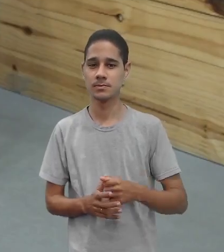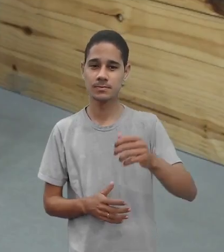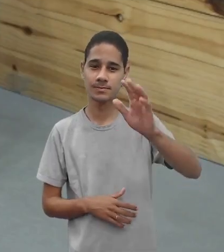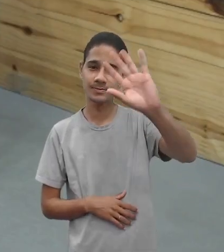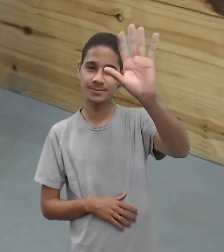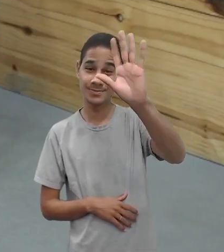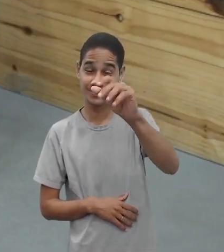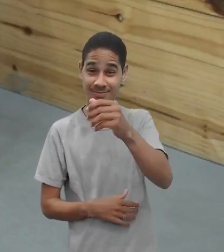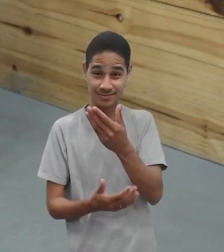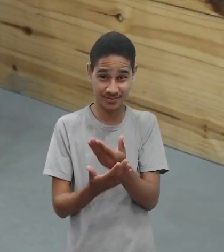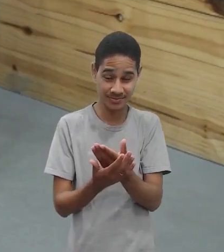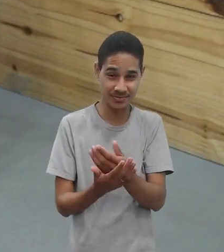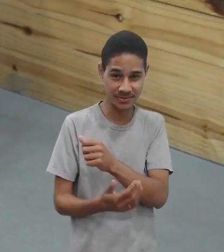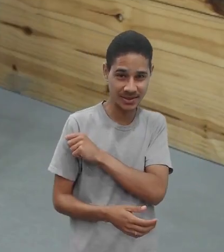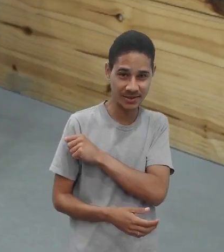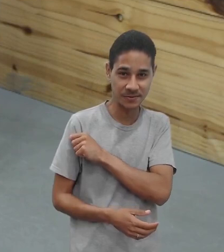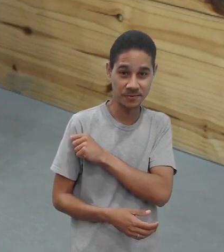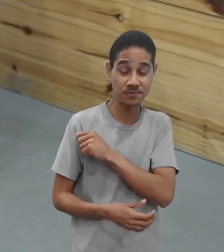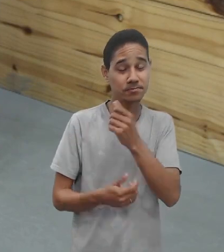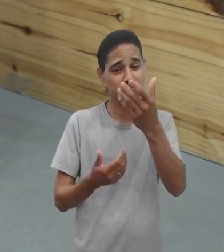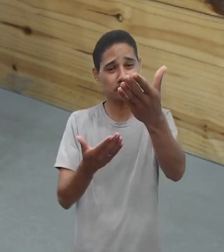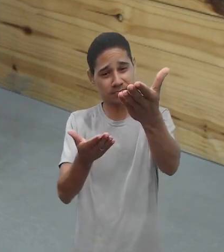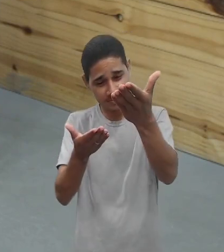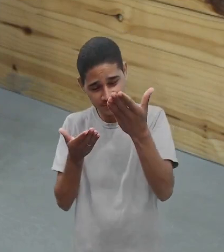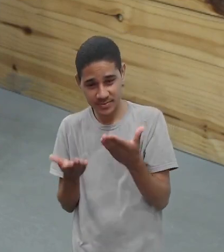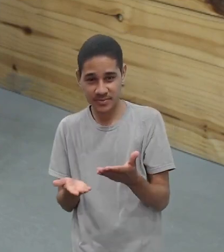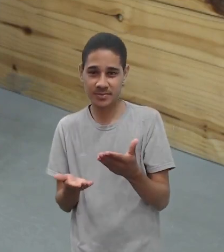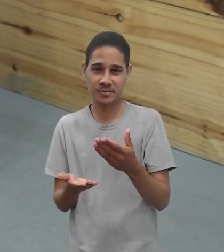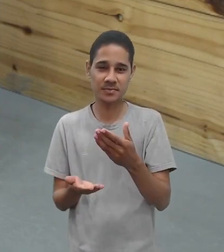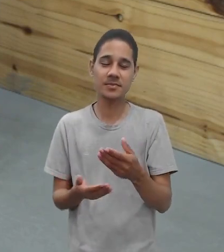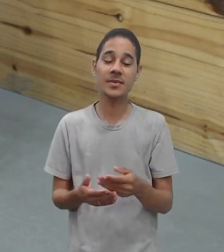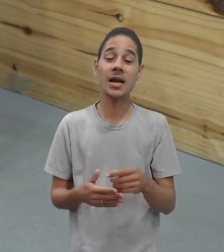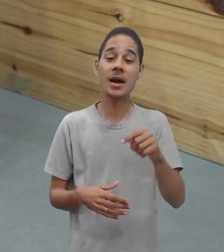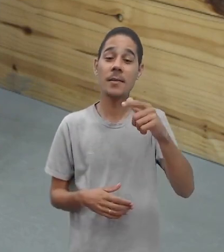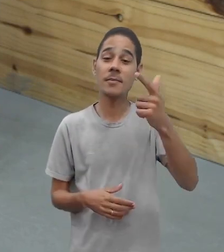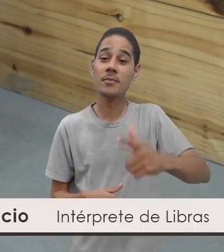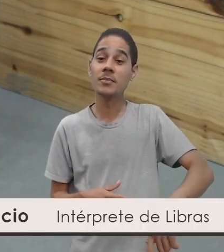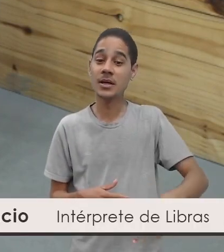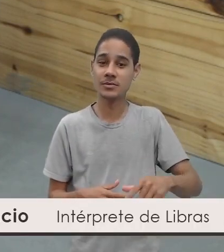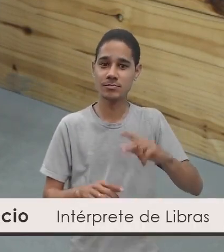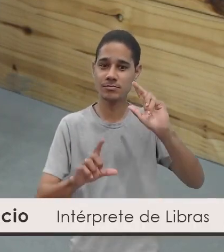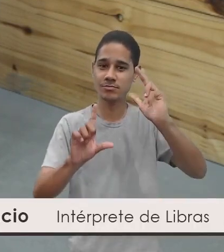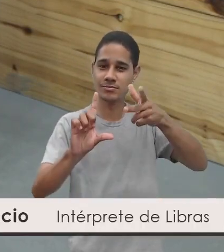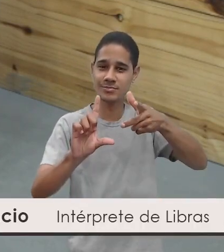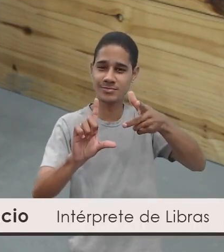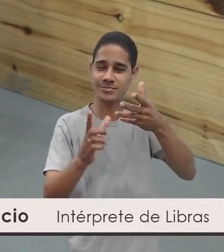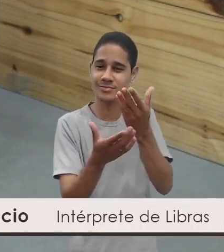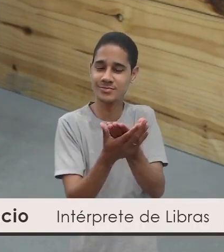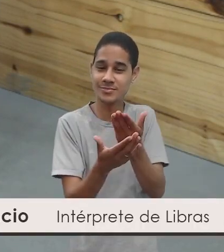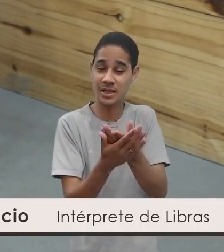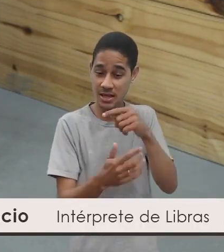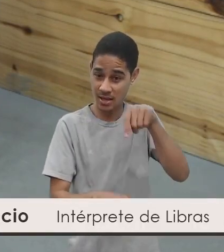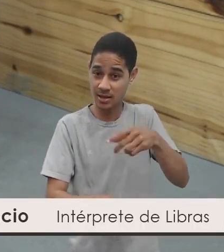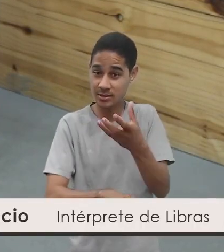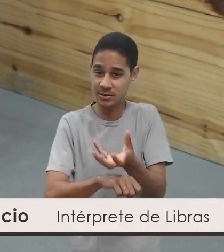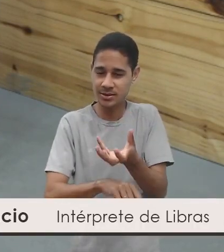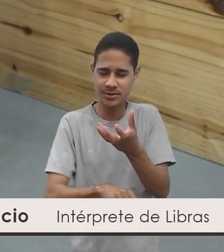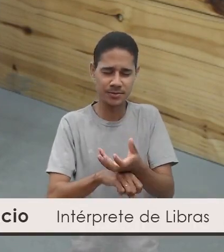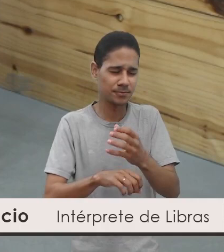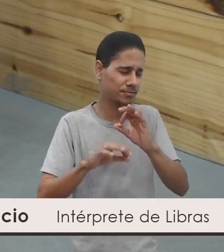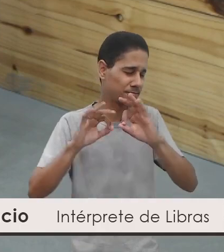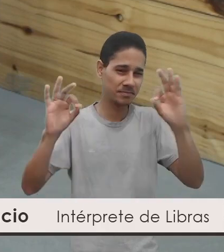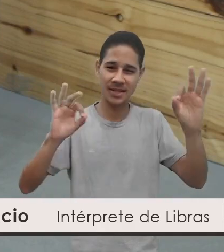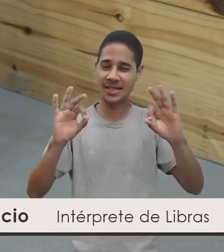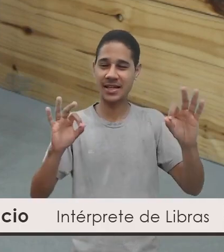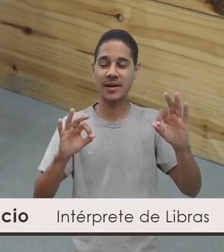Olá, estudantes! Seja bem-vindo, bem-vinda a mais uma videoaula dessa disciplina